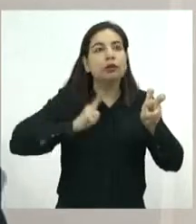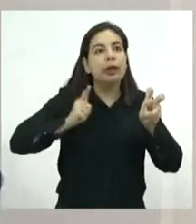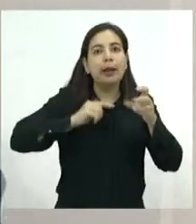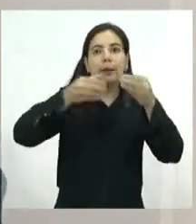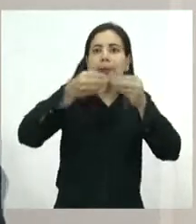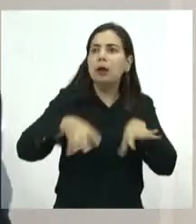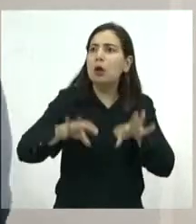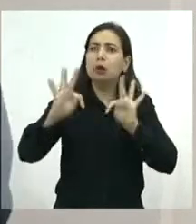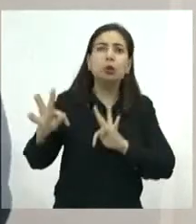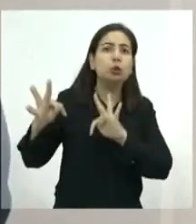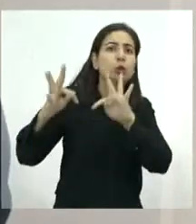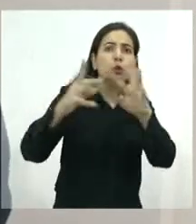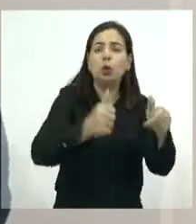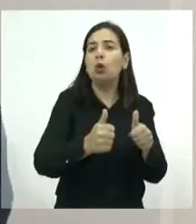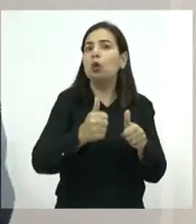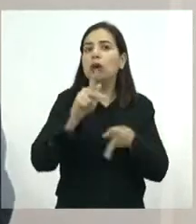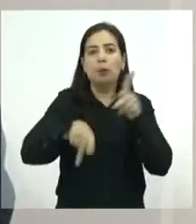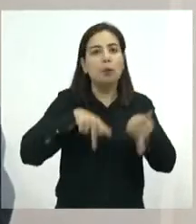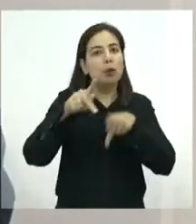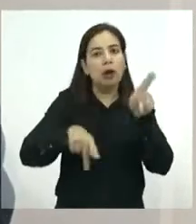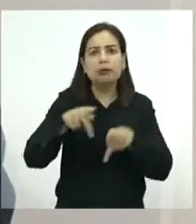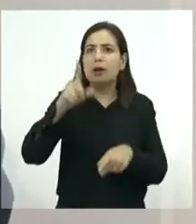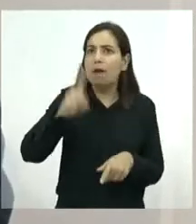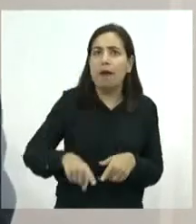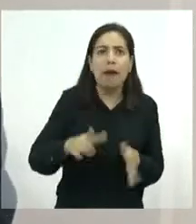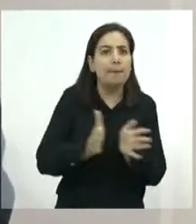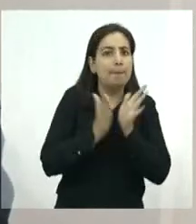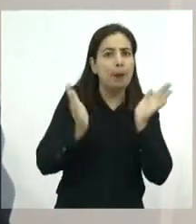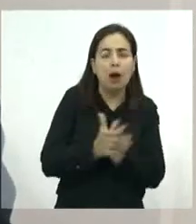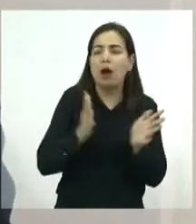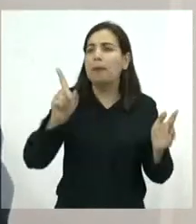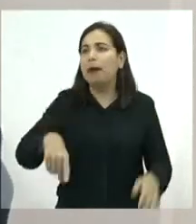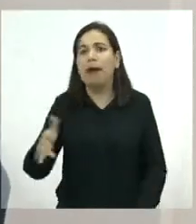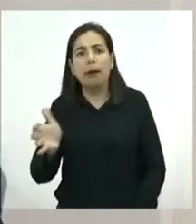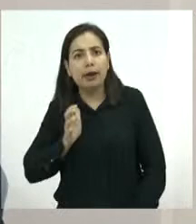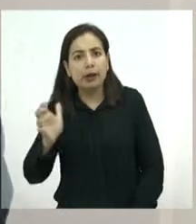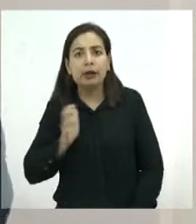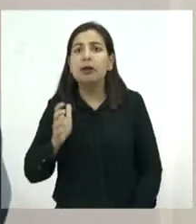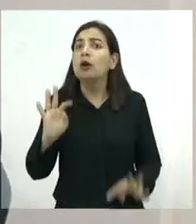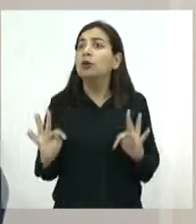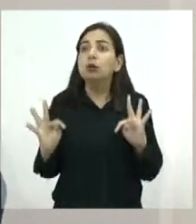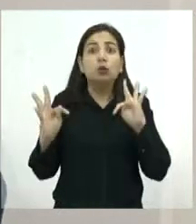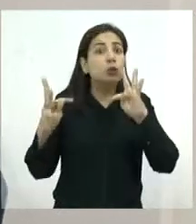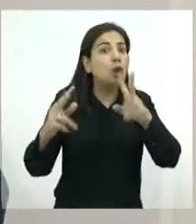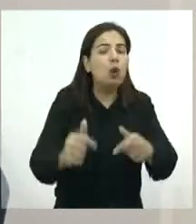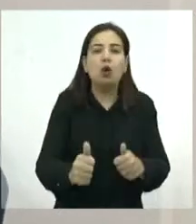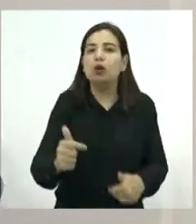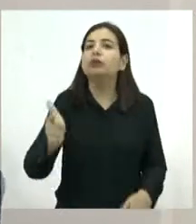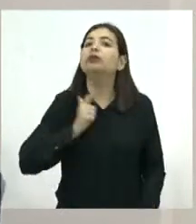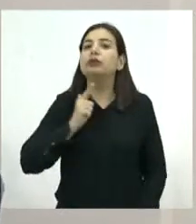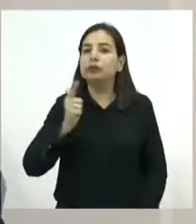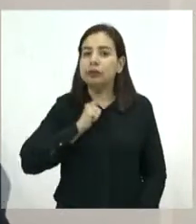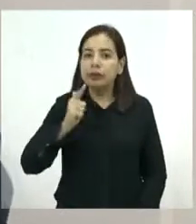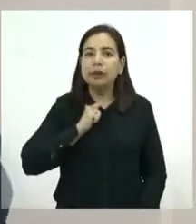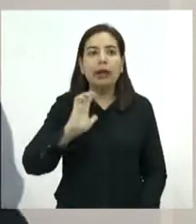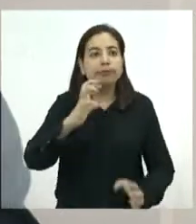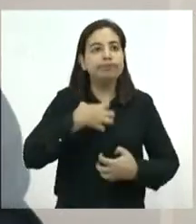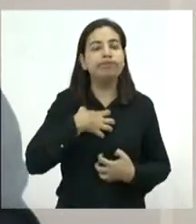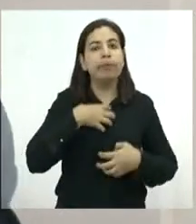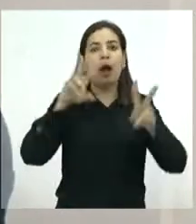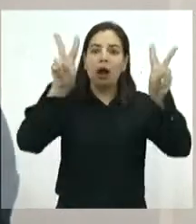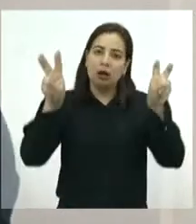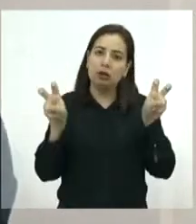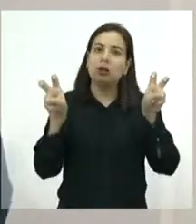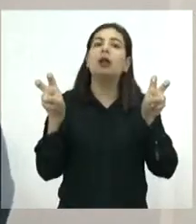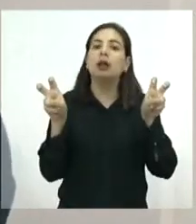fortalezenses, do mais pobre ao mais rico. Ou seja, todos têm direto ou até indiretamente, algum